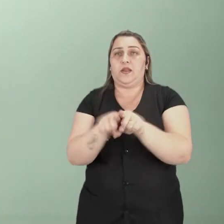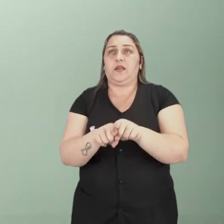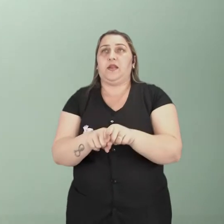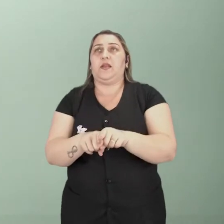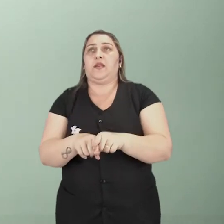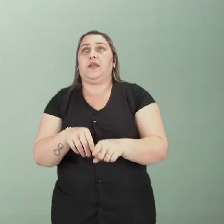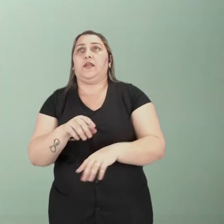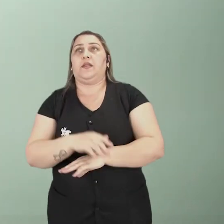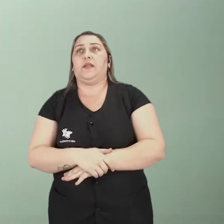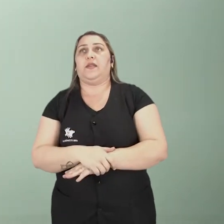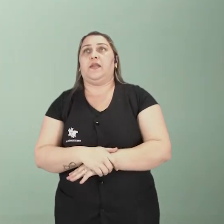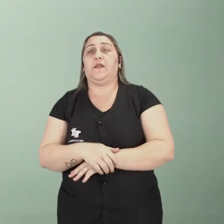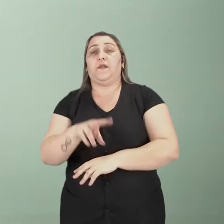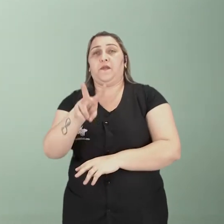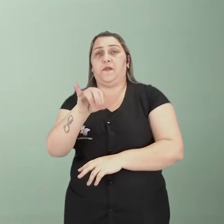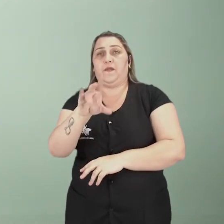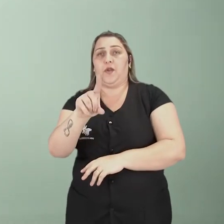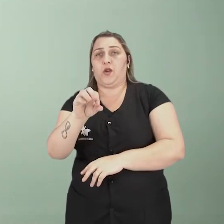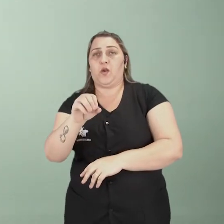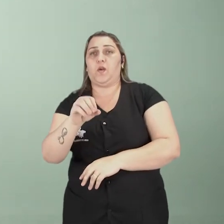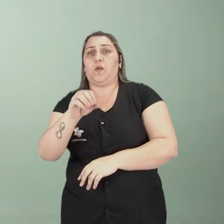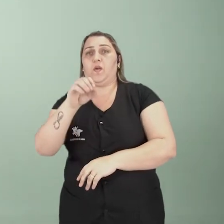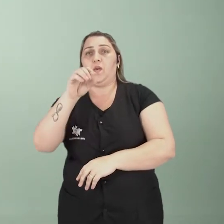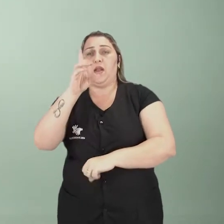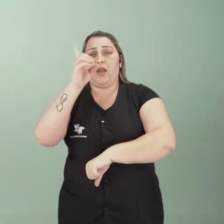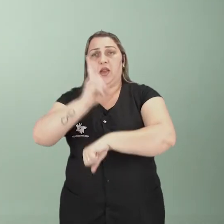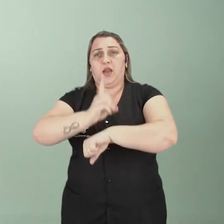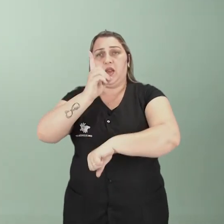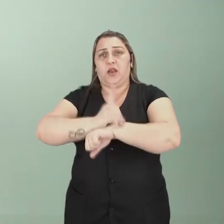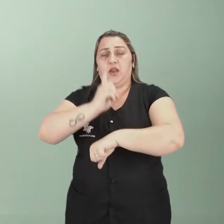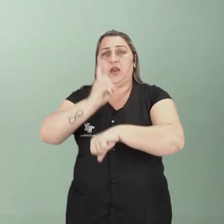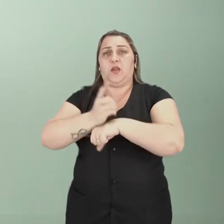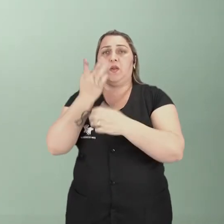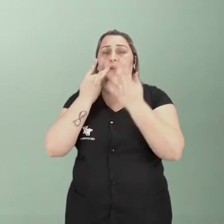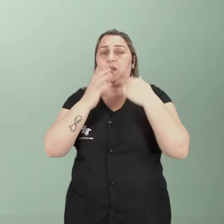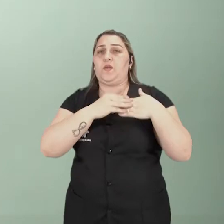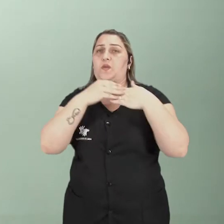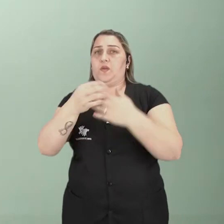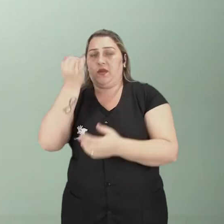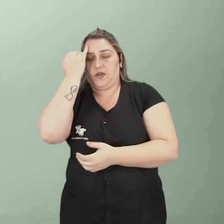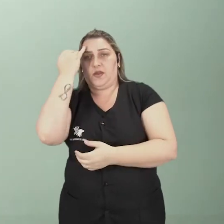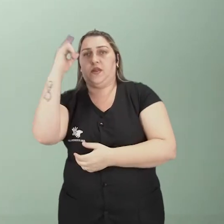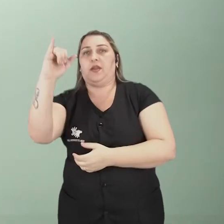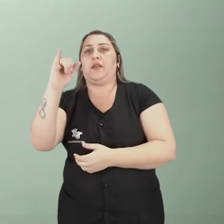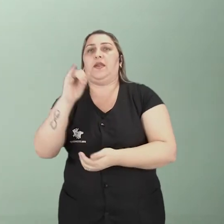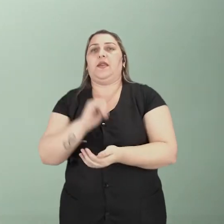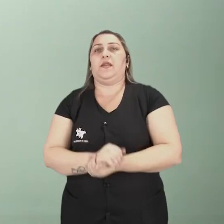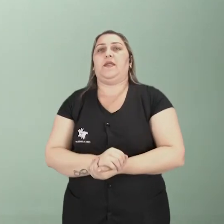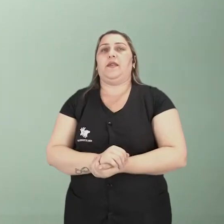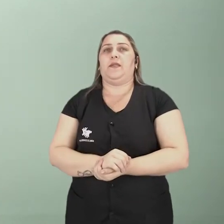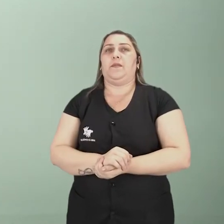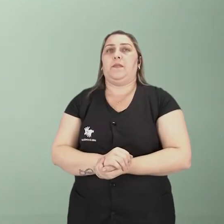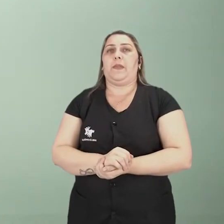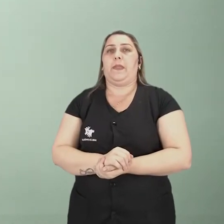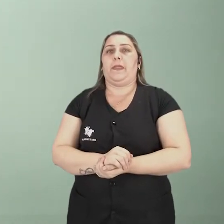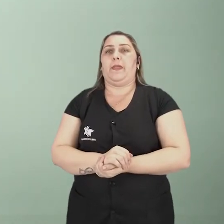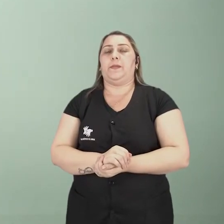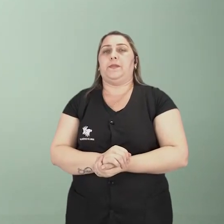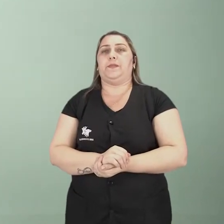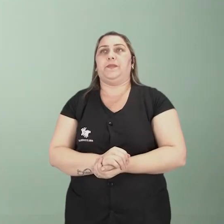Viola Spolin, né? A diretora teatral que trouxe essa ideia dos jogos teatrais e